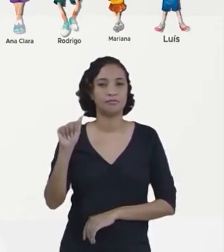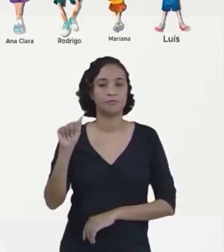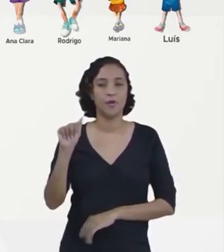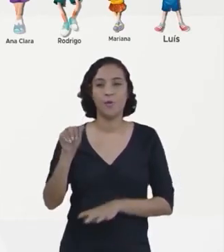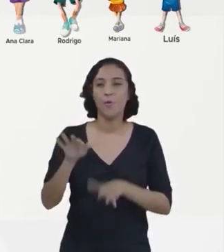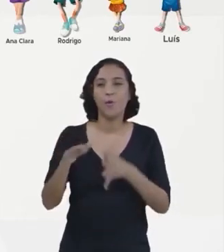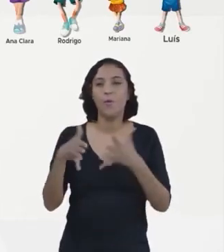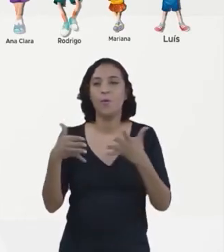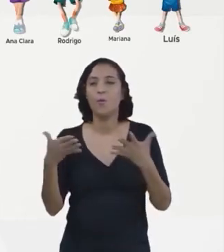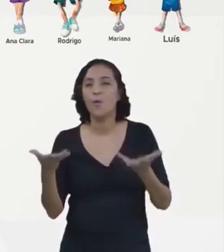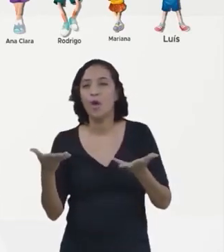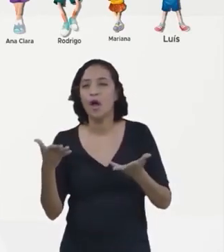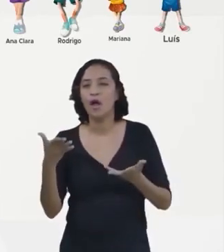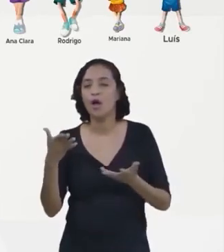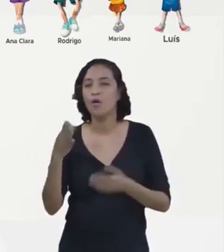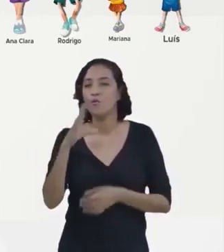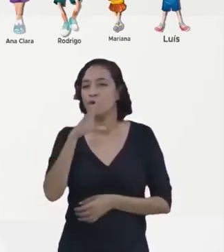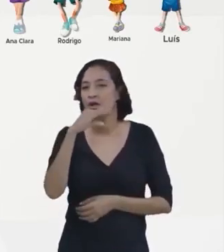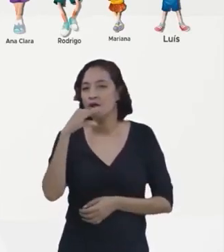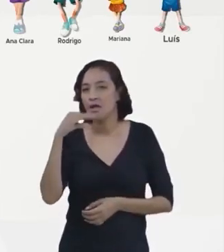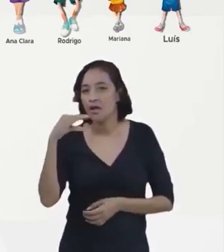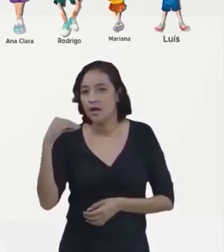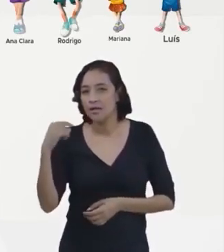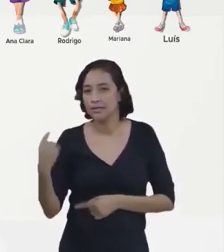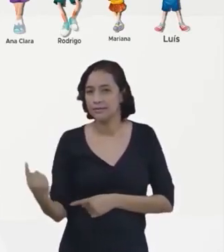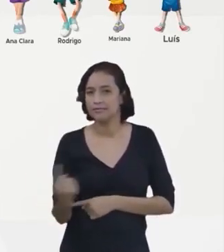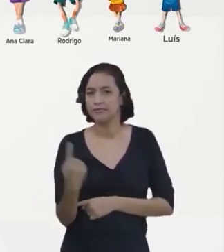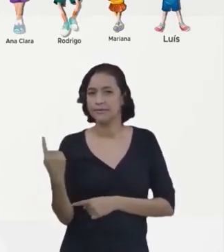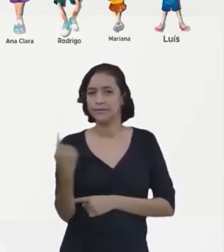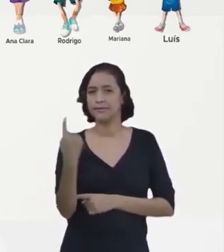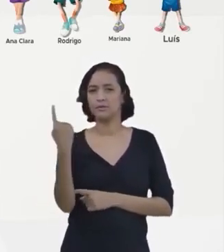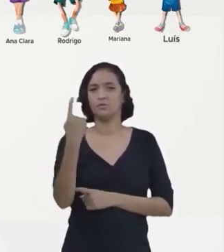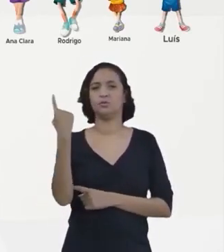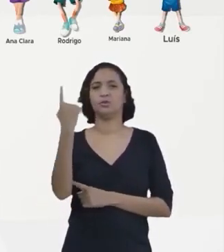Qual é a criança mais alta?